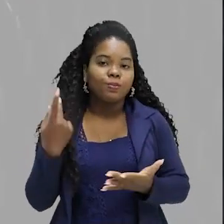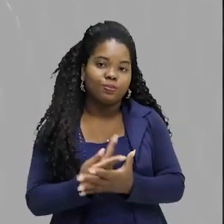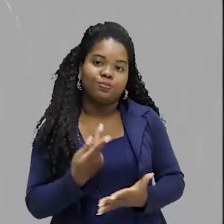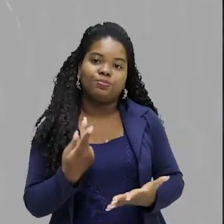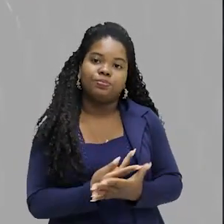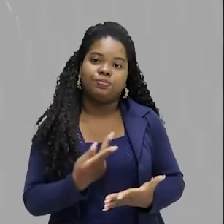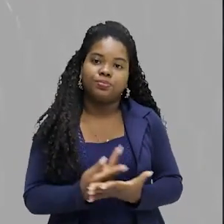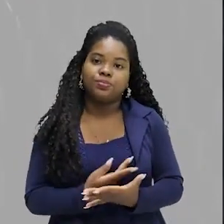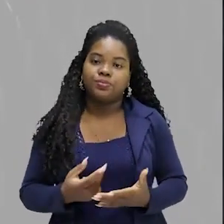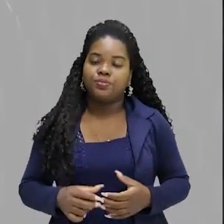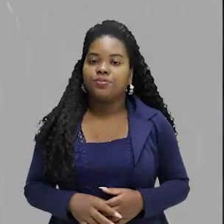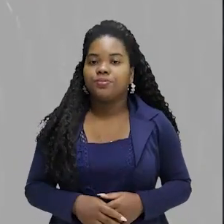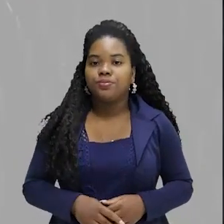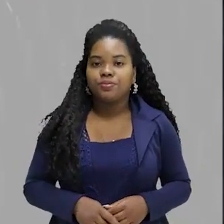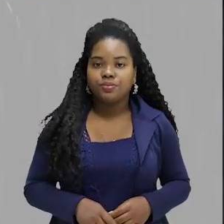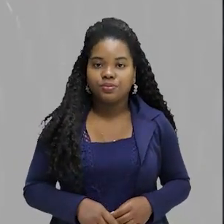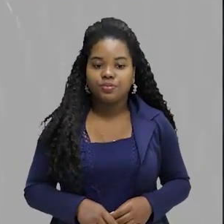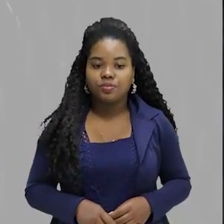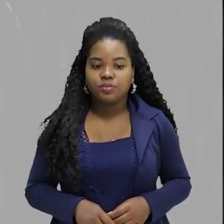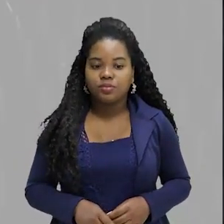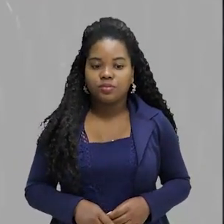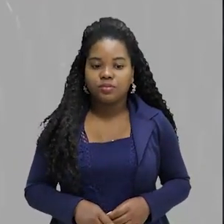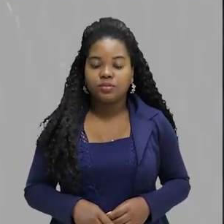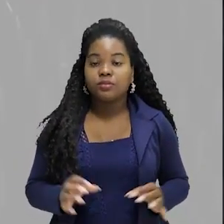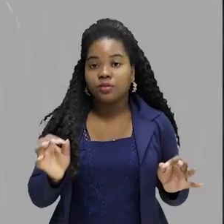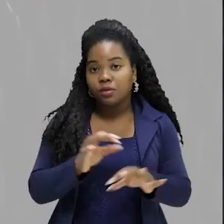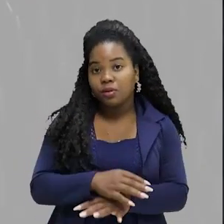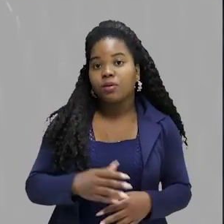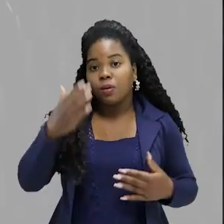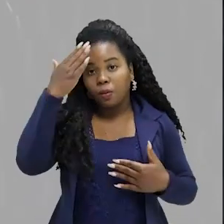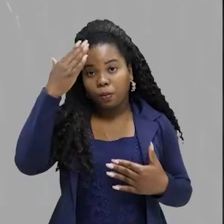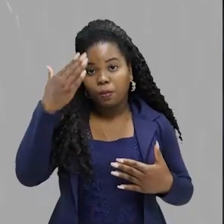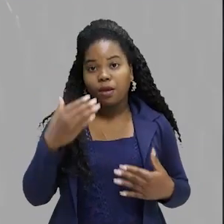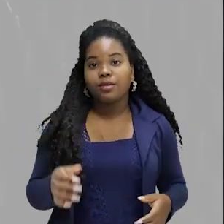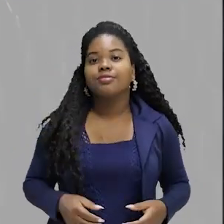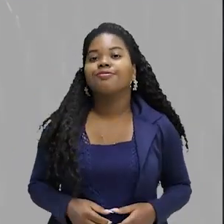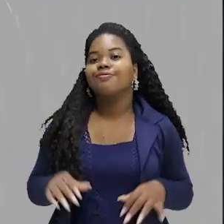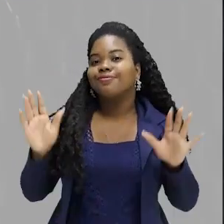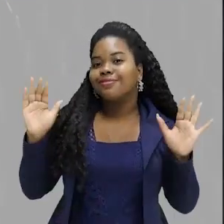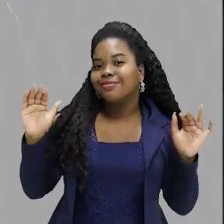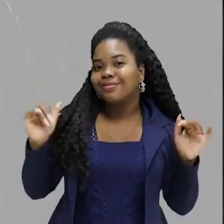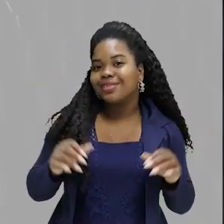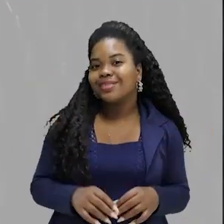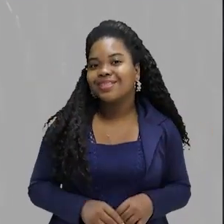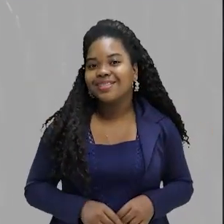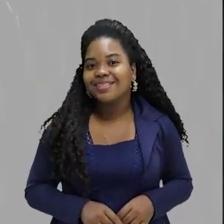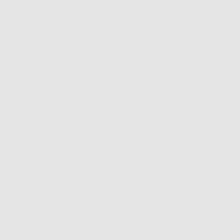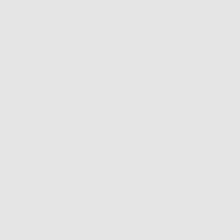essa afirmativa ela é falsa. Turminha, obrigado e até a próxima. Valeu!